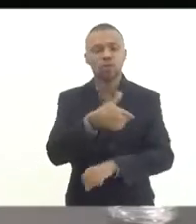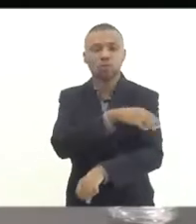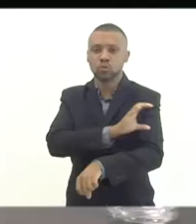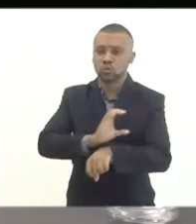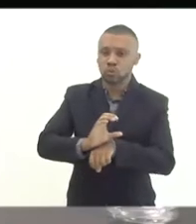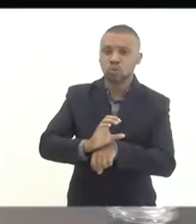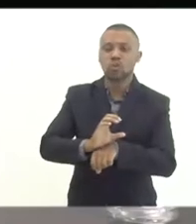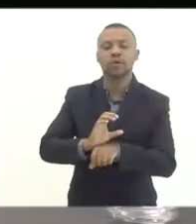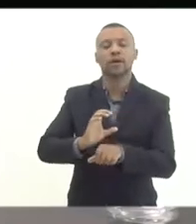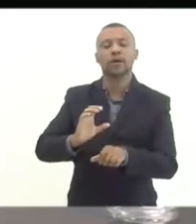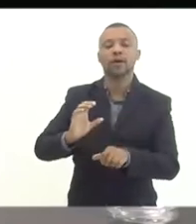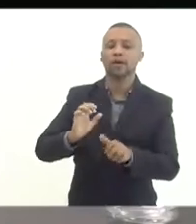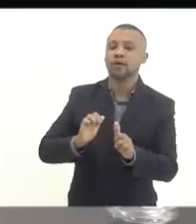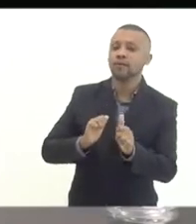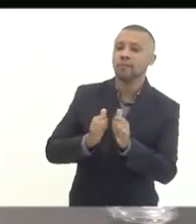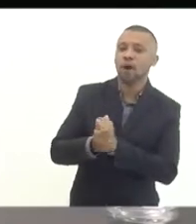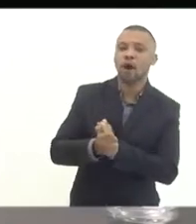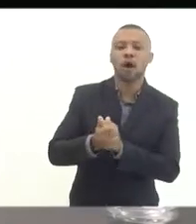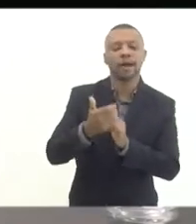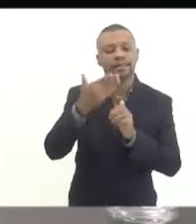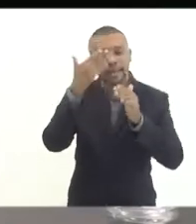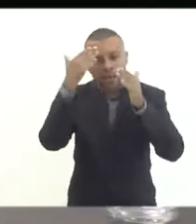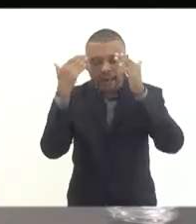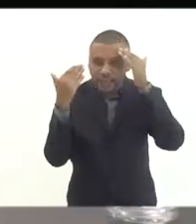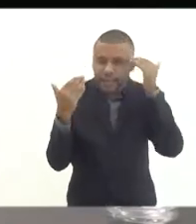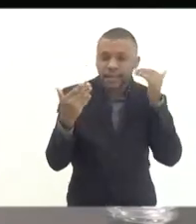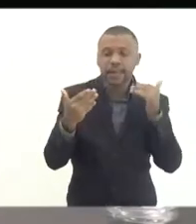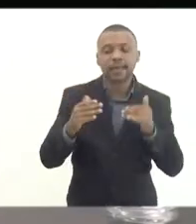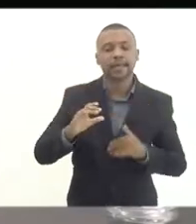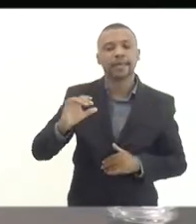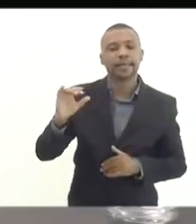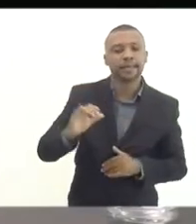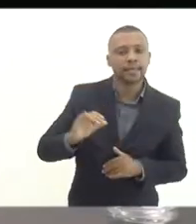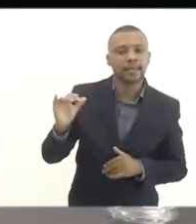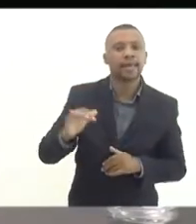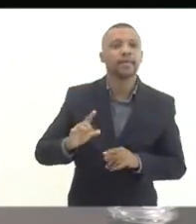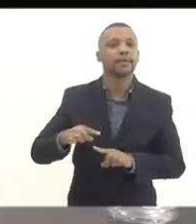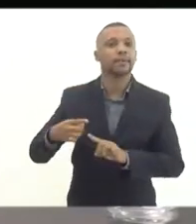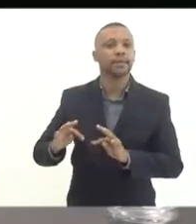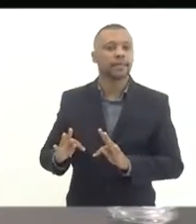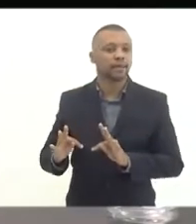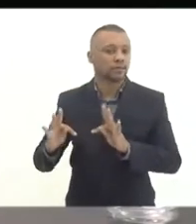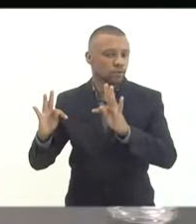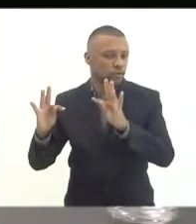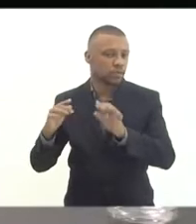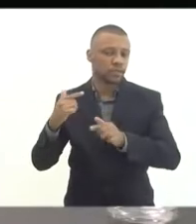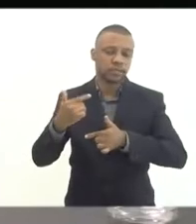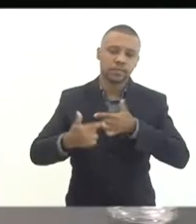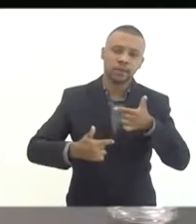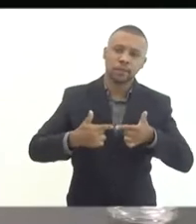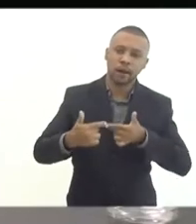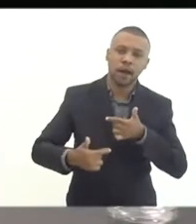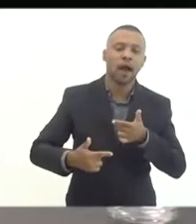esporte lazer Ciência e Tecnologia Trabalho e Emprego é